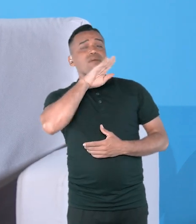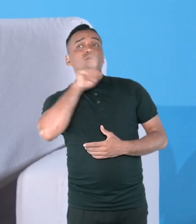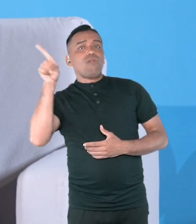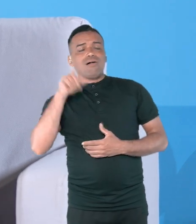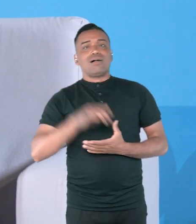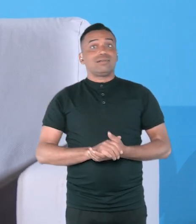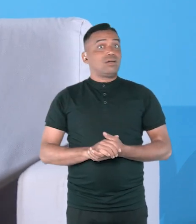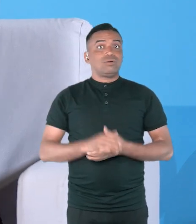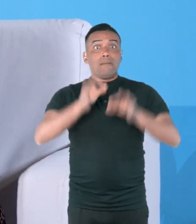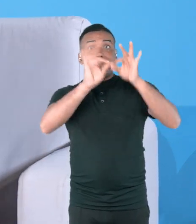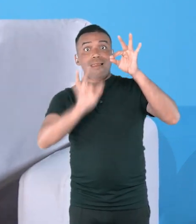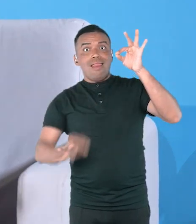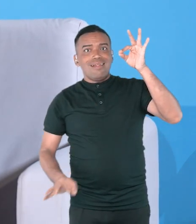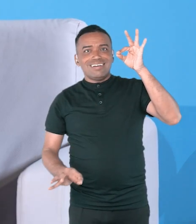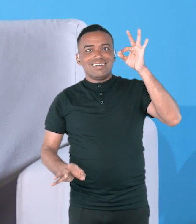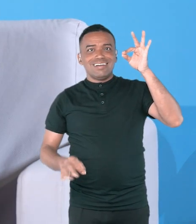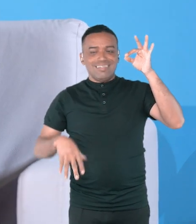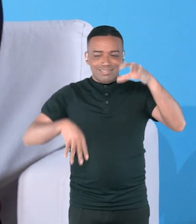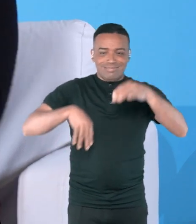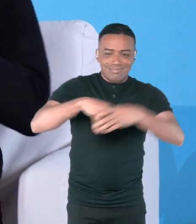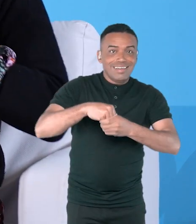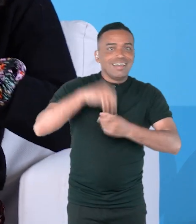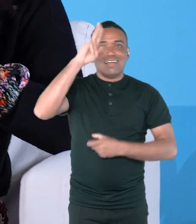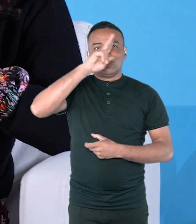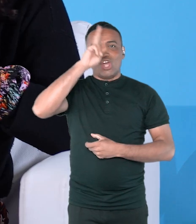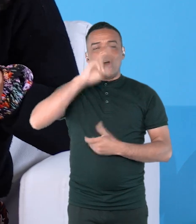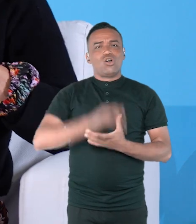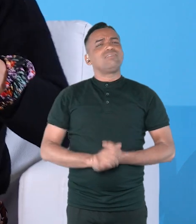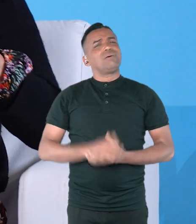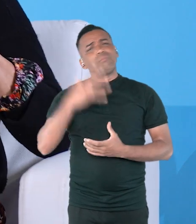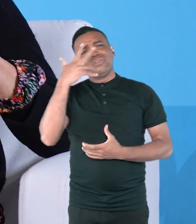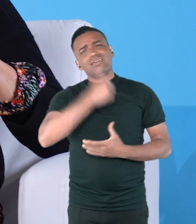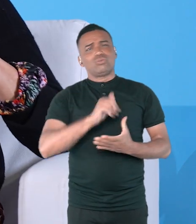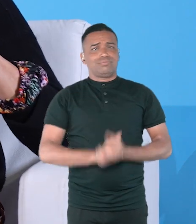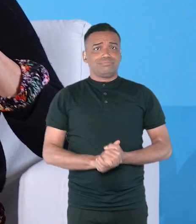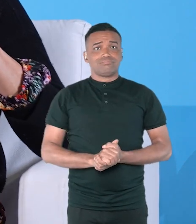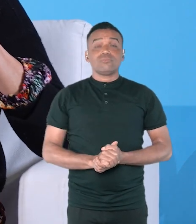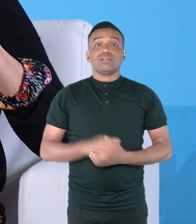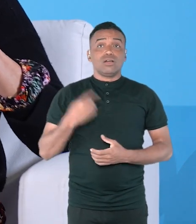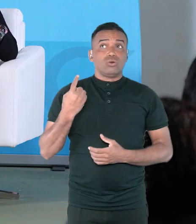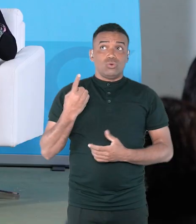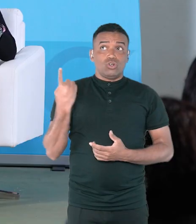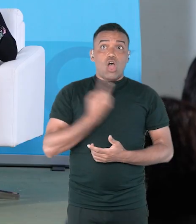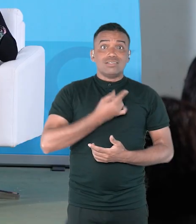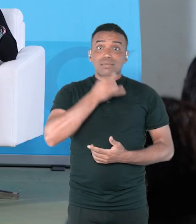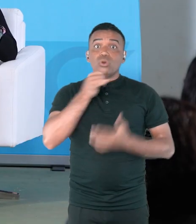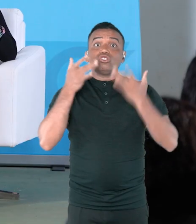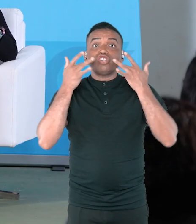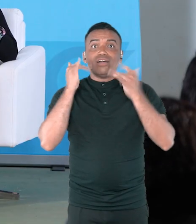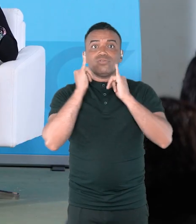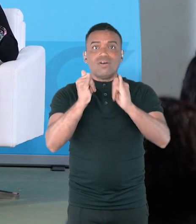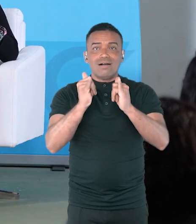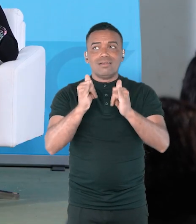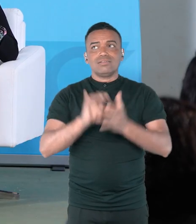ficou lá. Não, quando você vai ver, vem a história ali no meio, né? É bonito, né? A gente tem que. A peça também